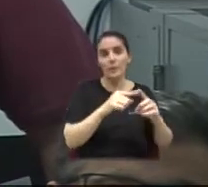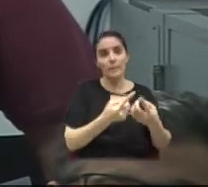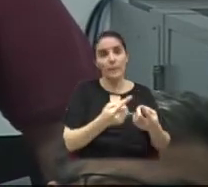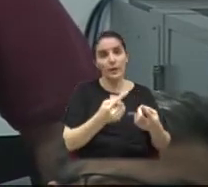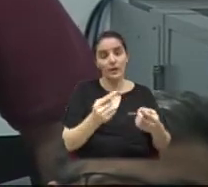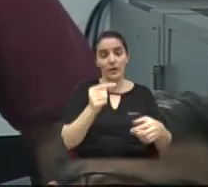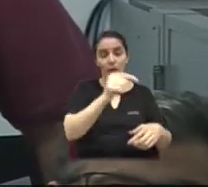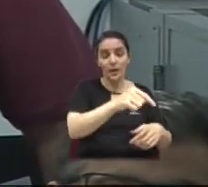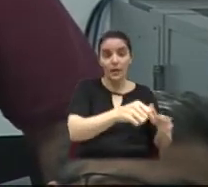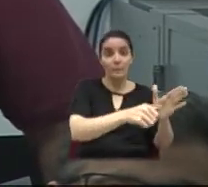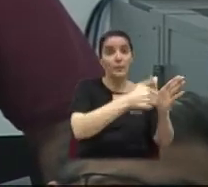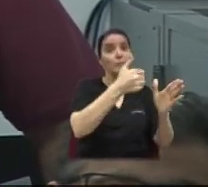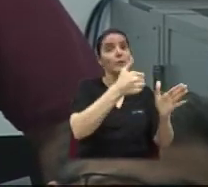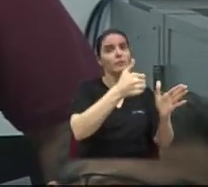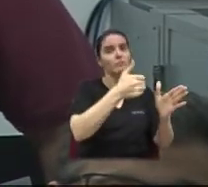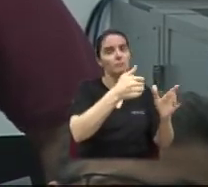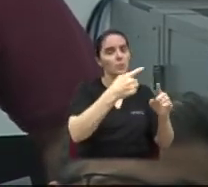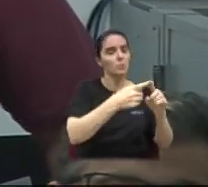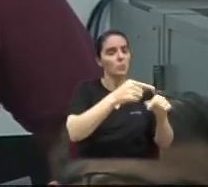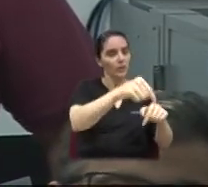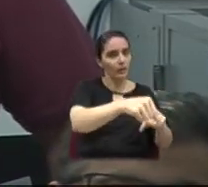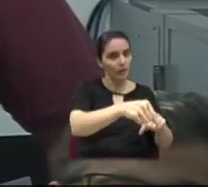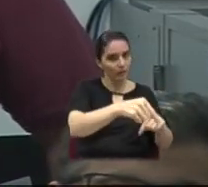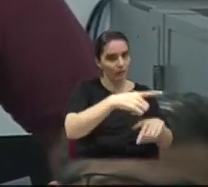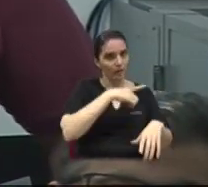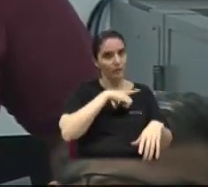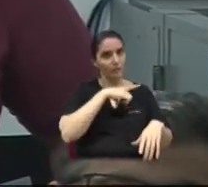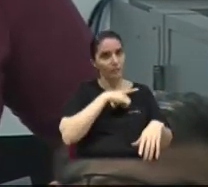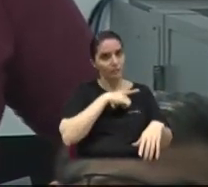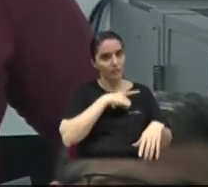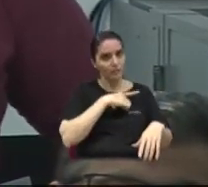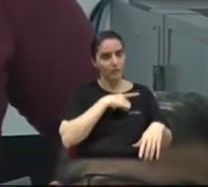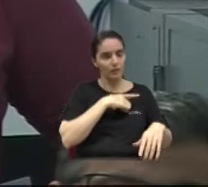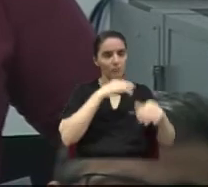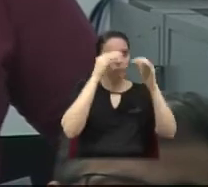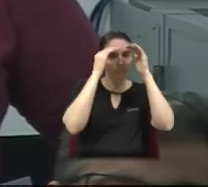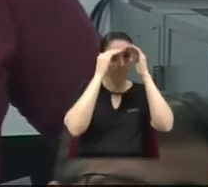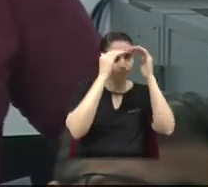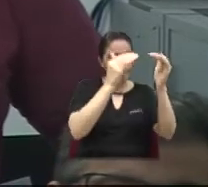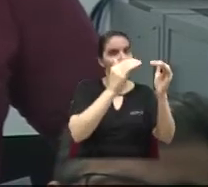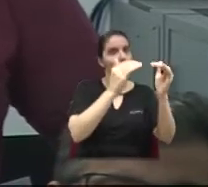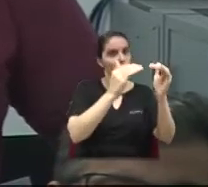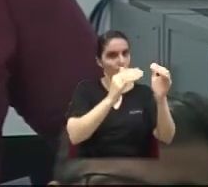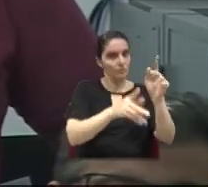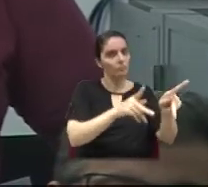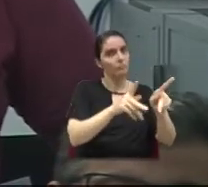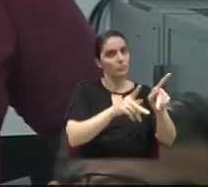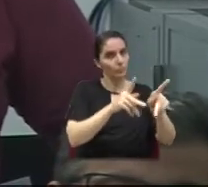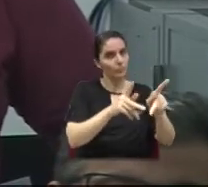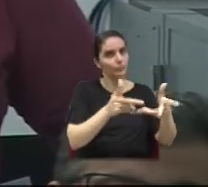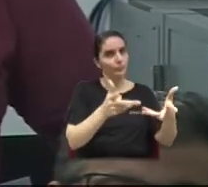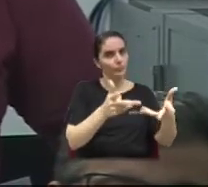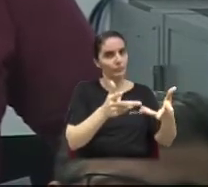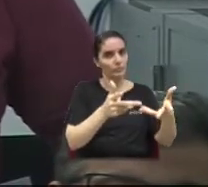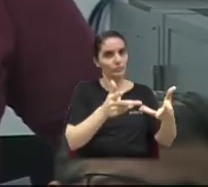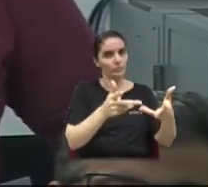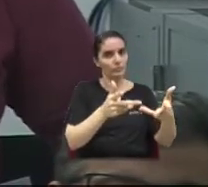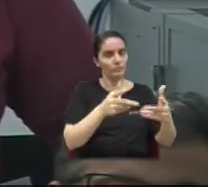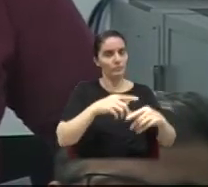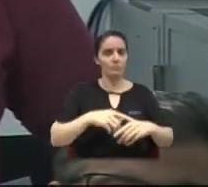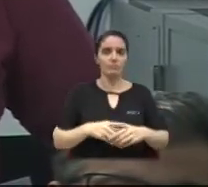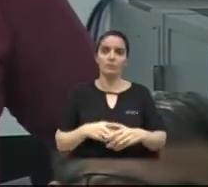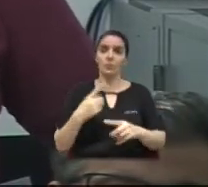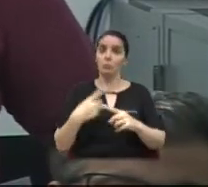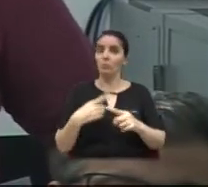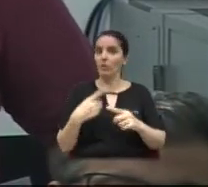porque lá pelo menos tem um mínimo de respeito com a população, que aonde está, eu não queria nem